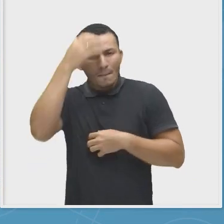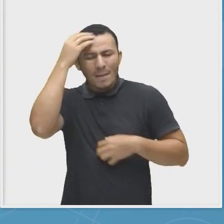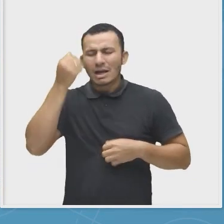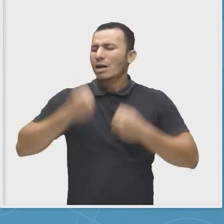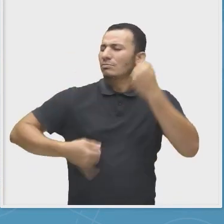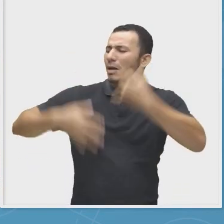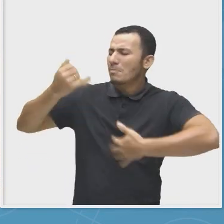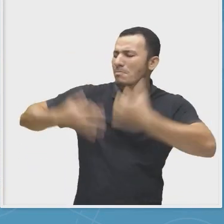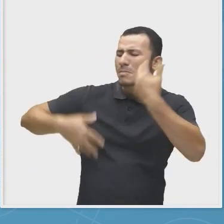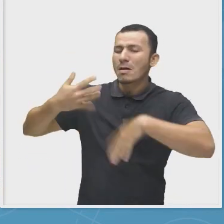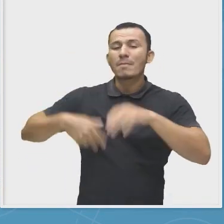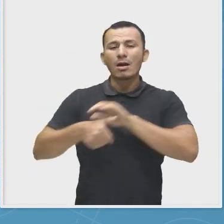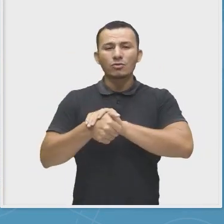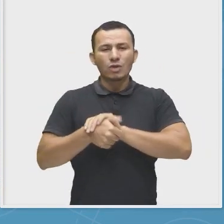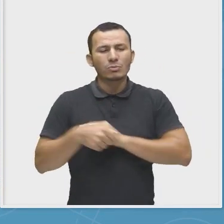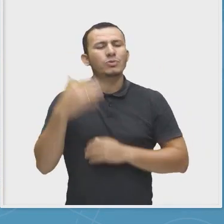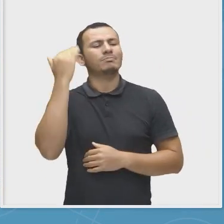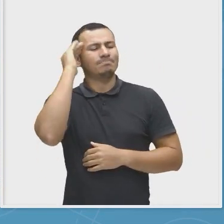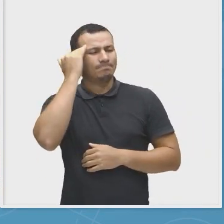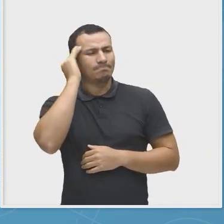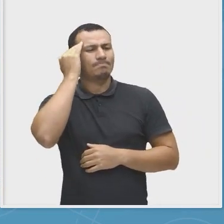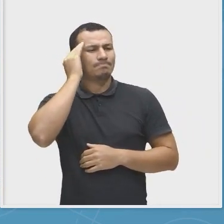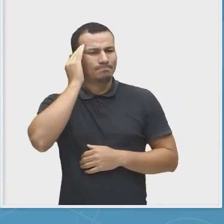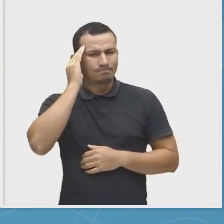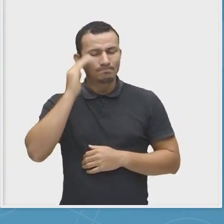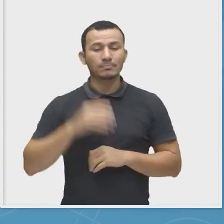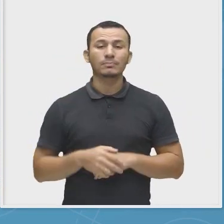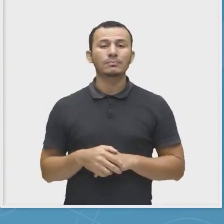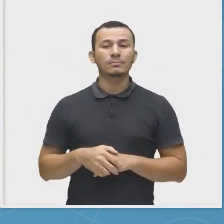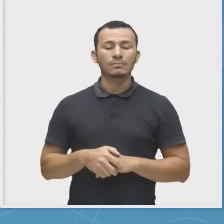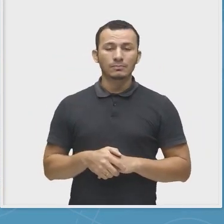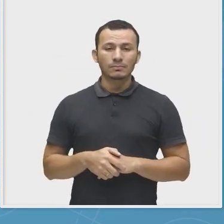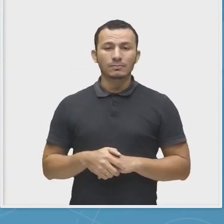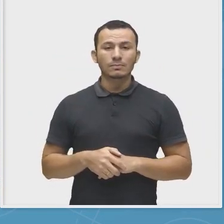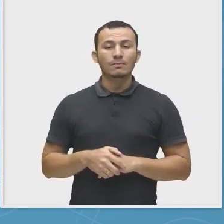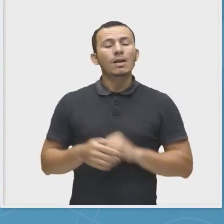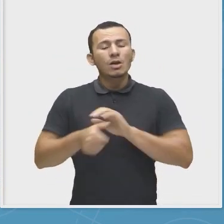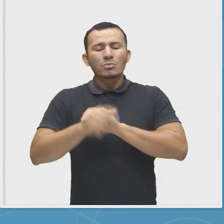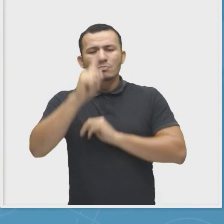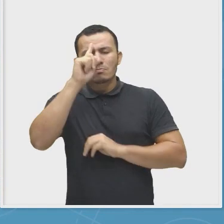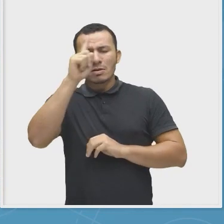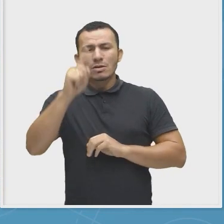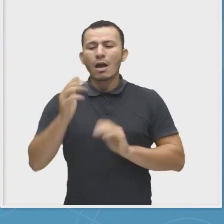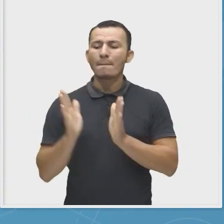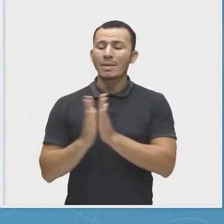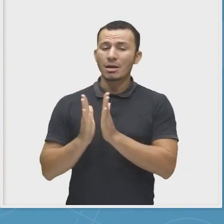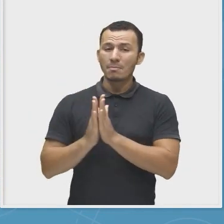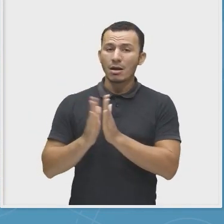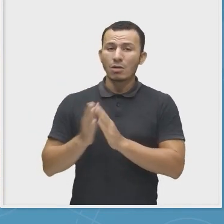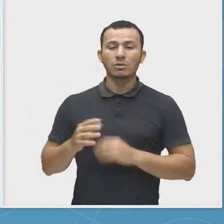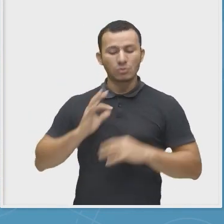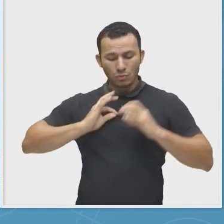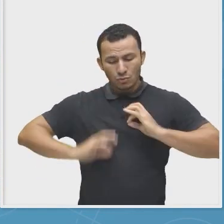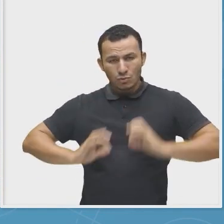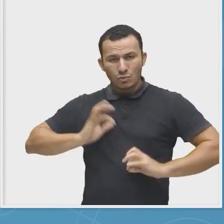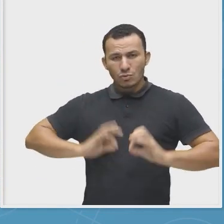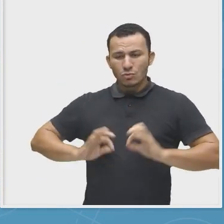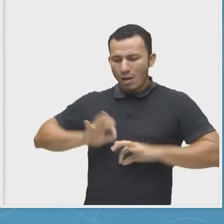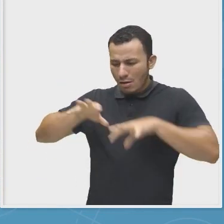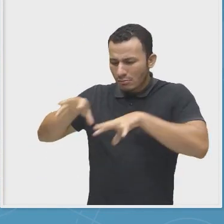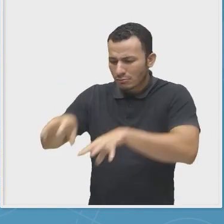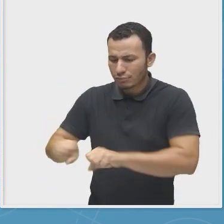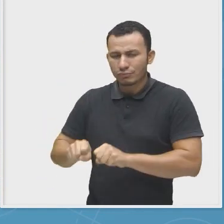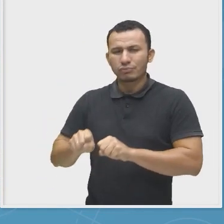O jabuti ouviu e no fim ordenou, bata palmas. Apesar de seguro pela onça, o macaco pôde assim mesmo